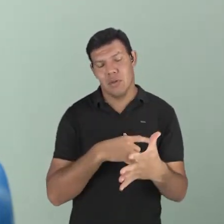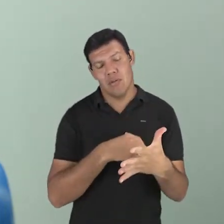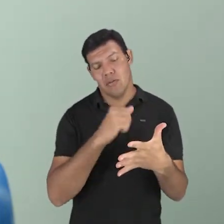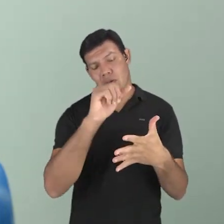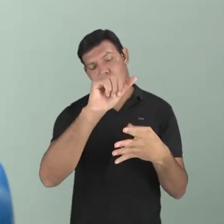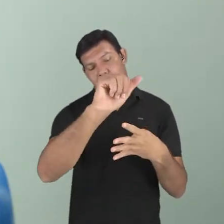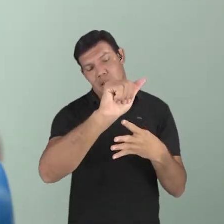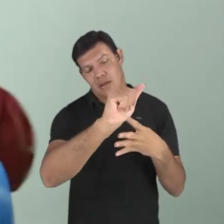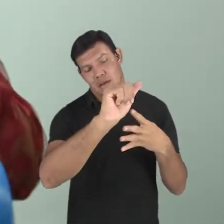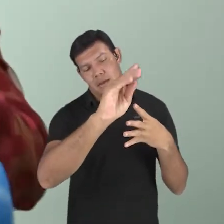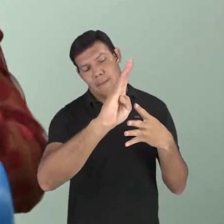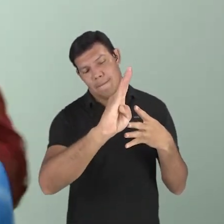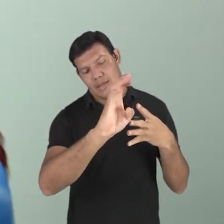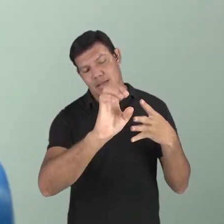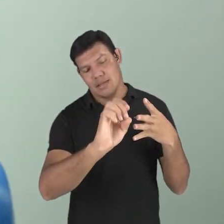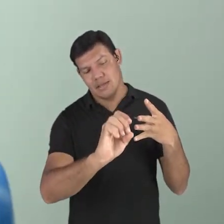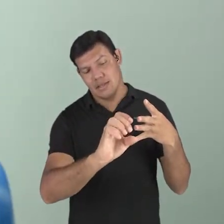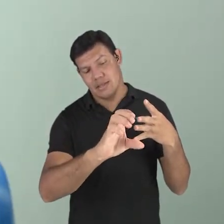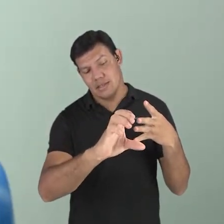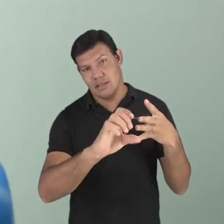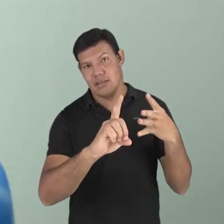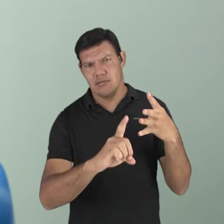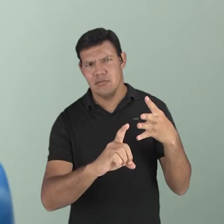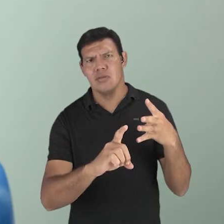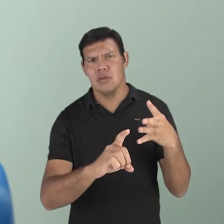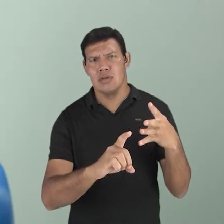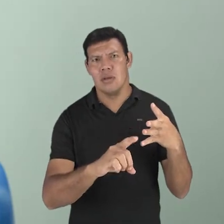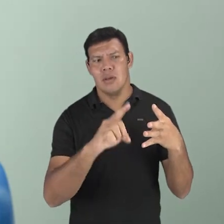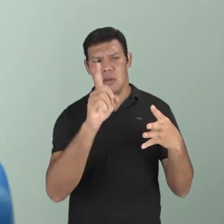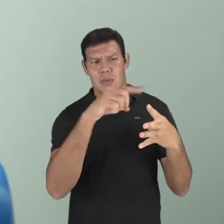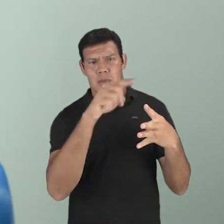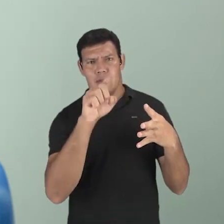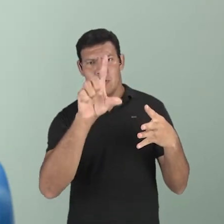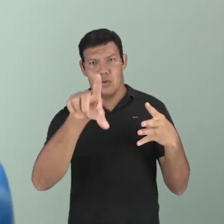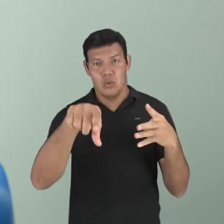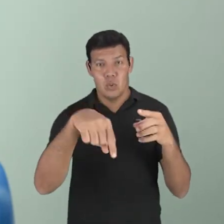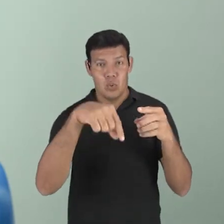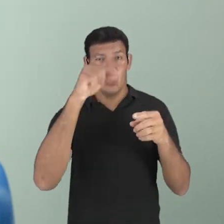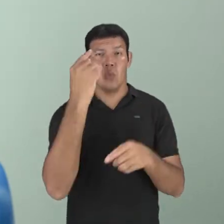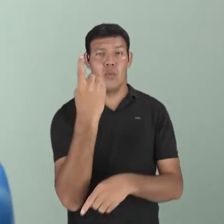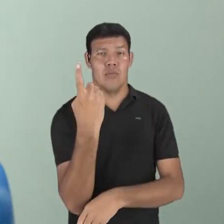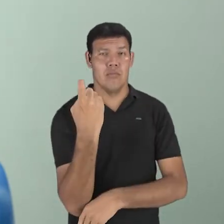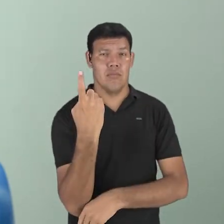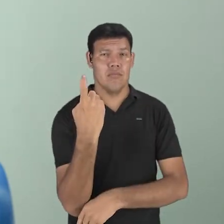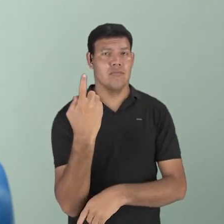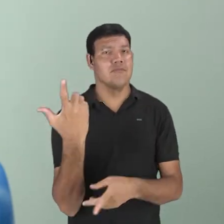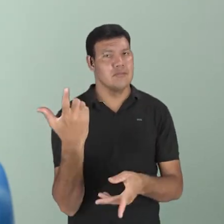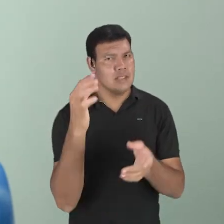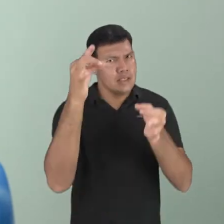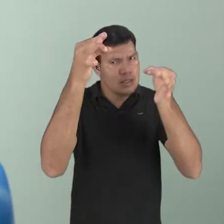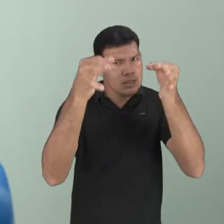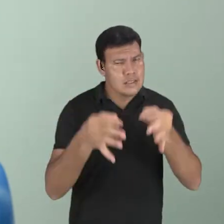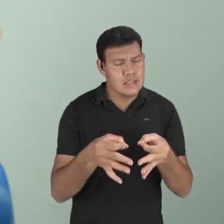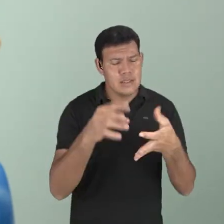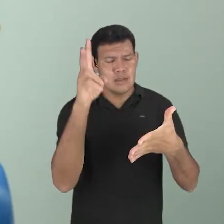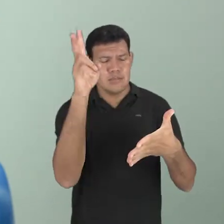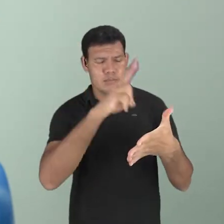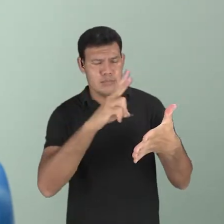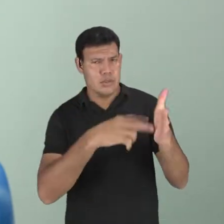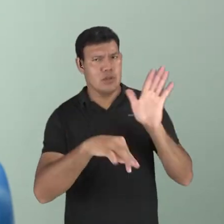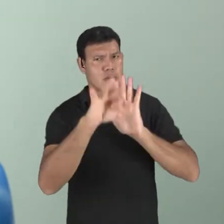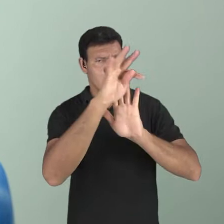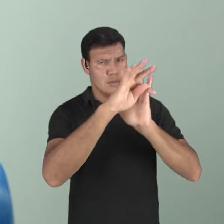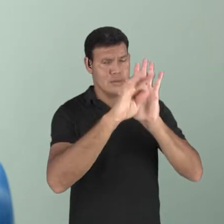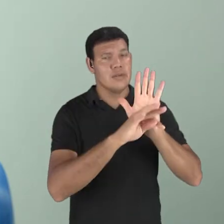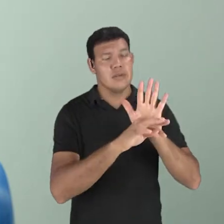4 alternativas para marcar uma apenas que está correta. Mas você lê o texto, lê a